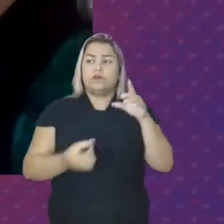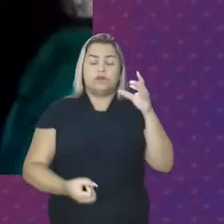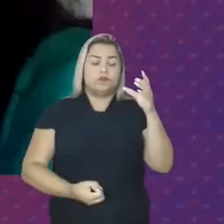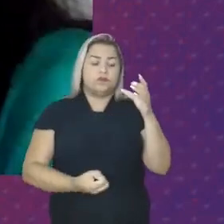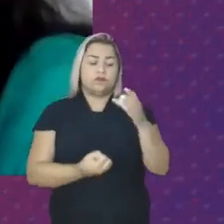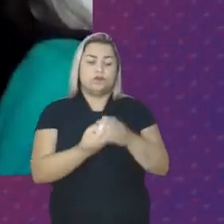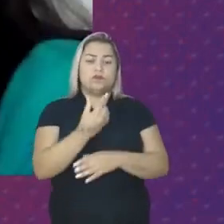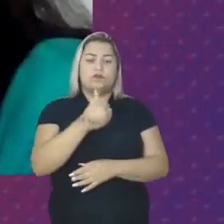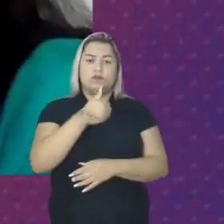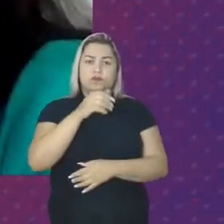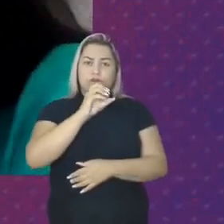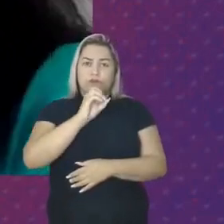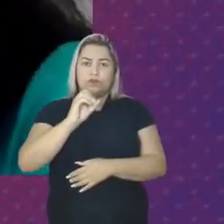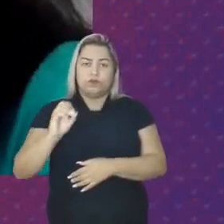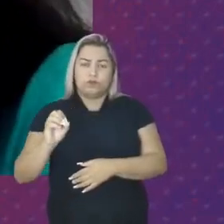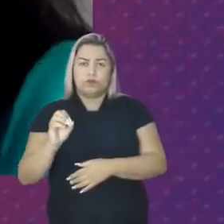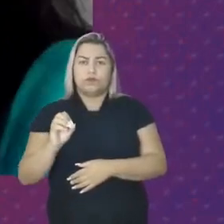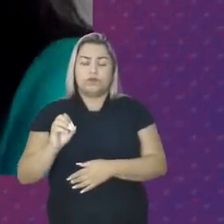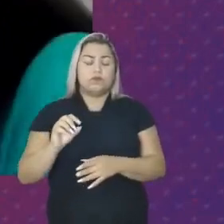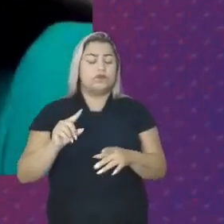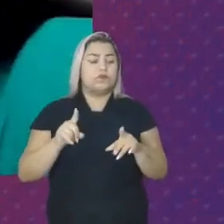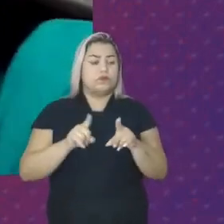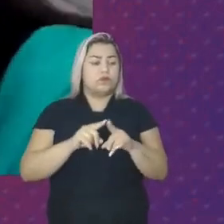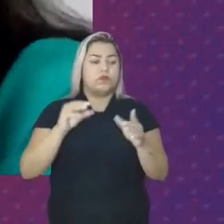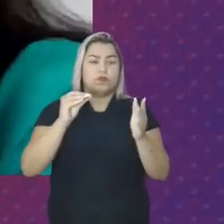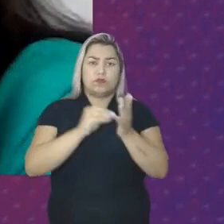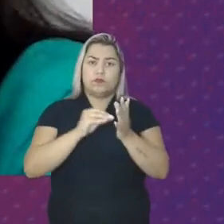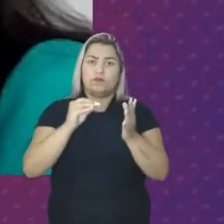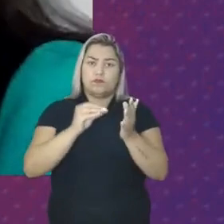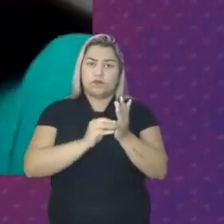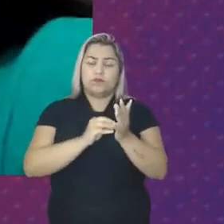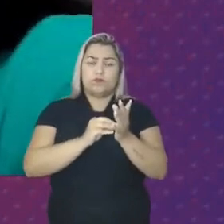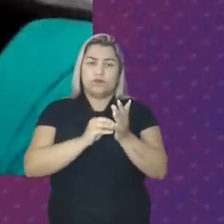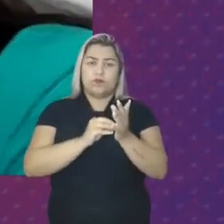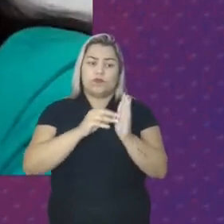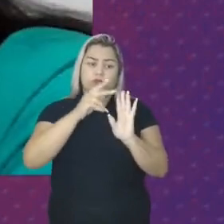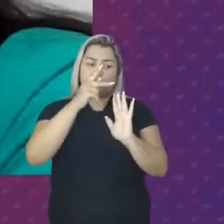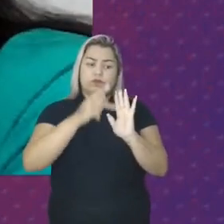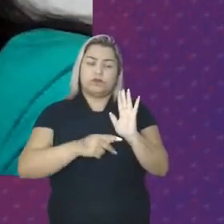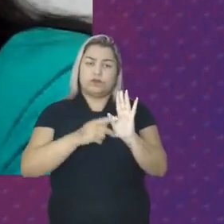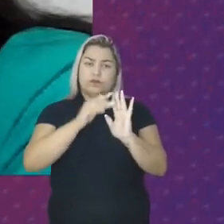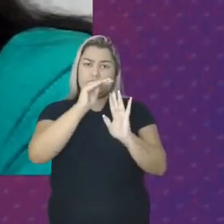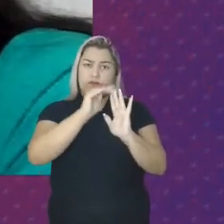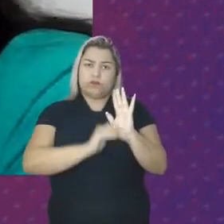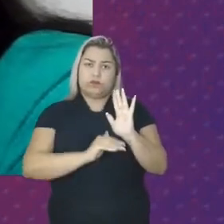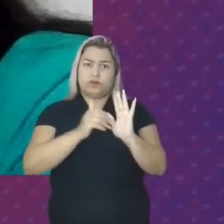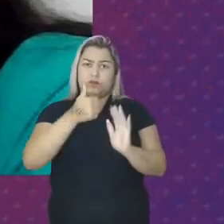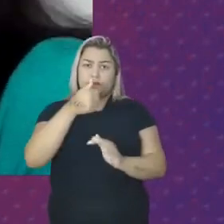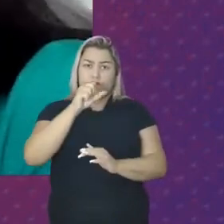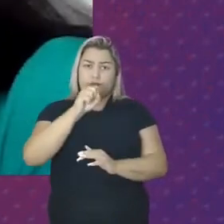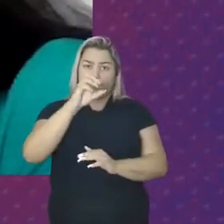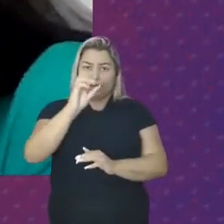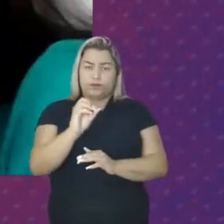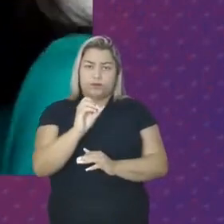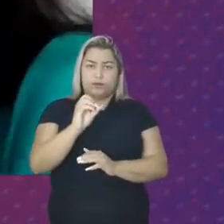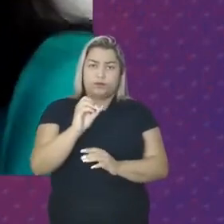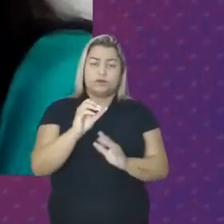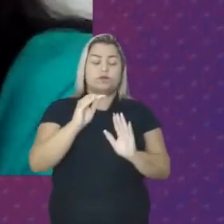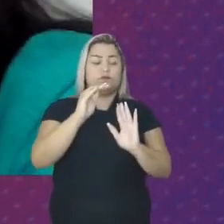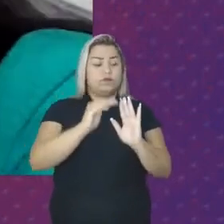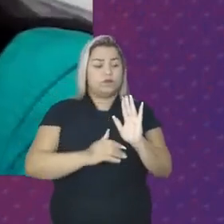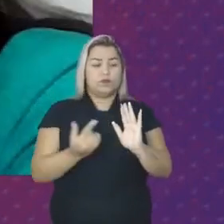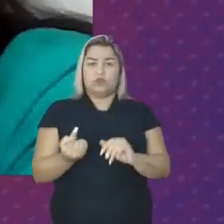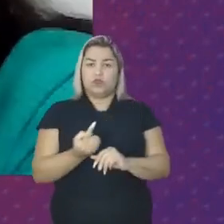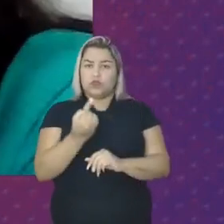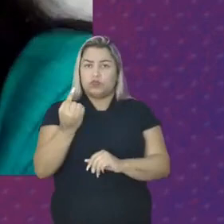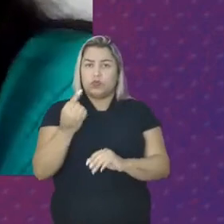para o 100, o que implica na falta de protocolo para o Ligue 180. Então, é um formulário